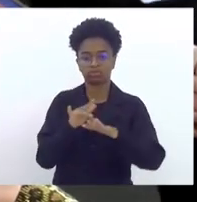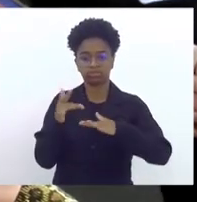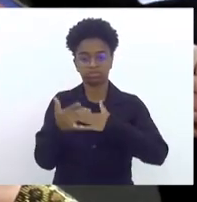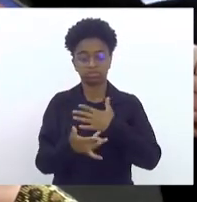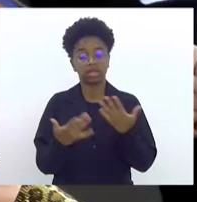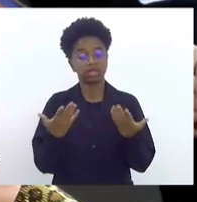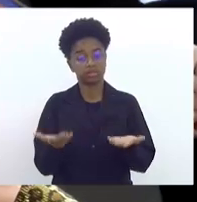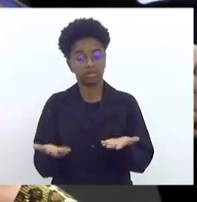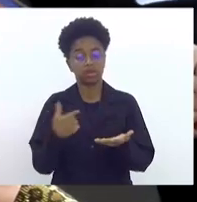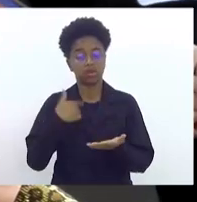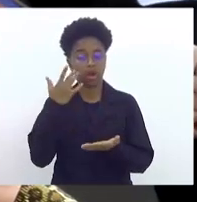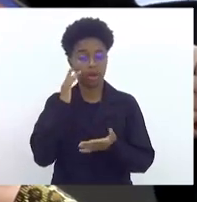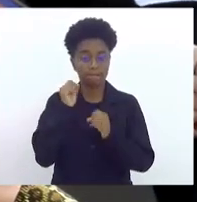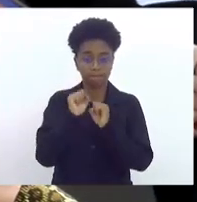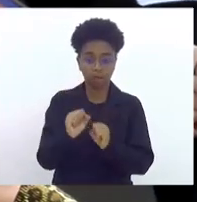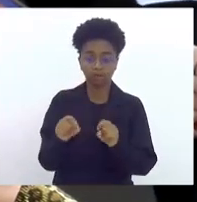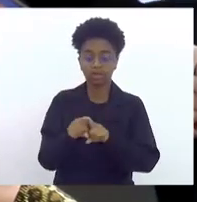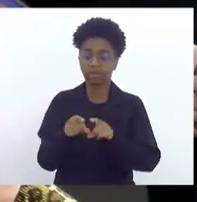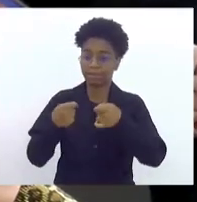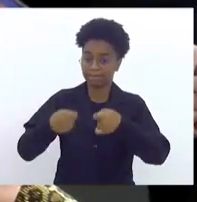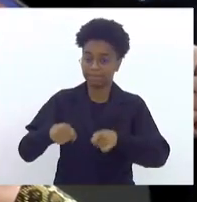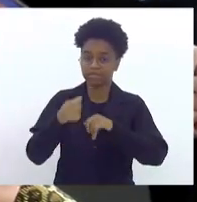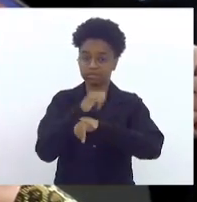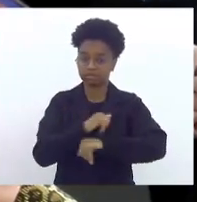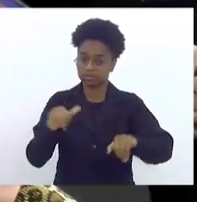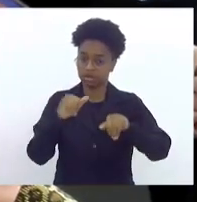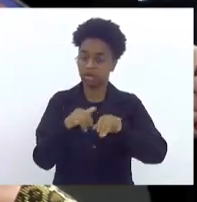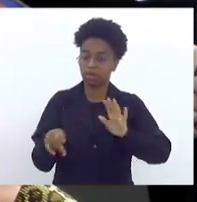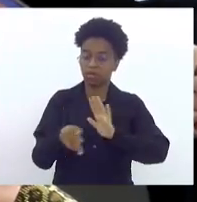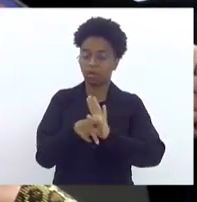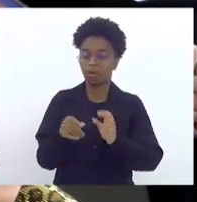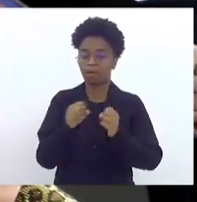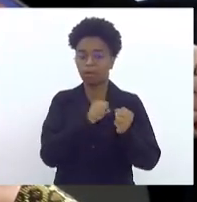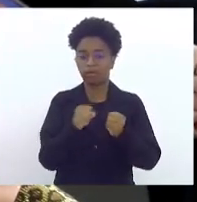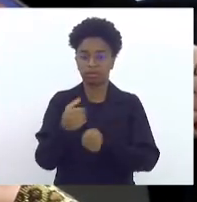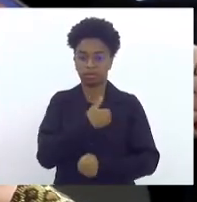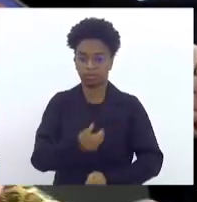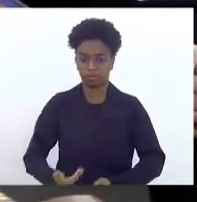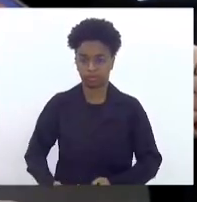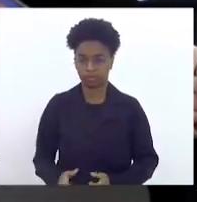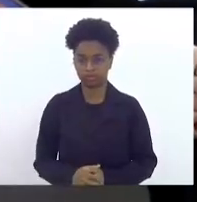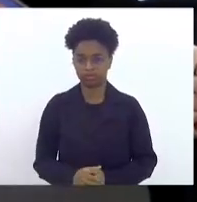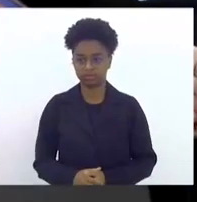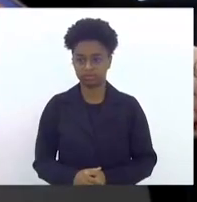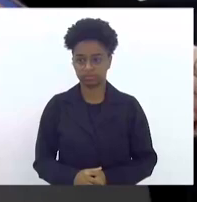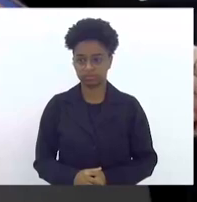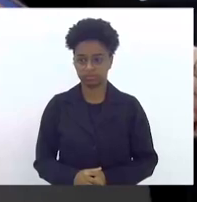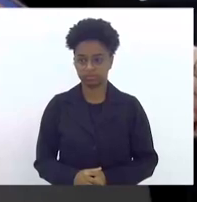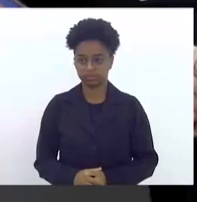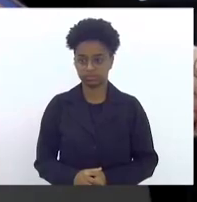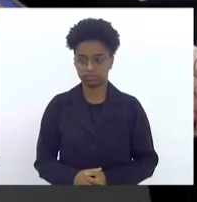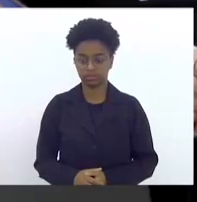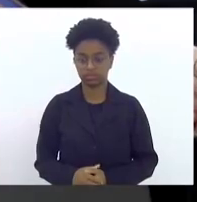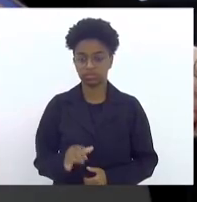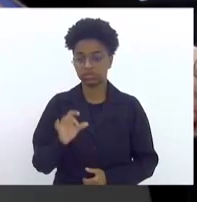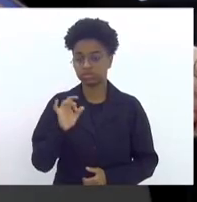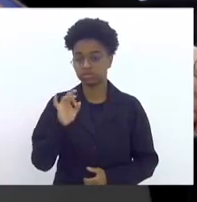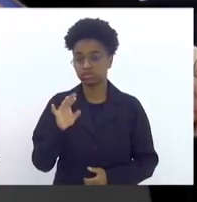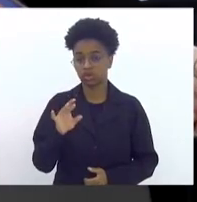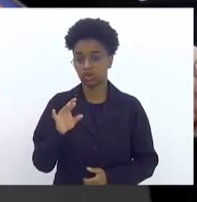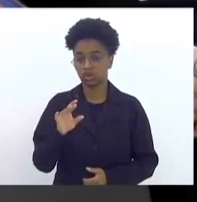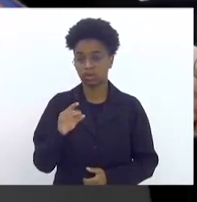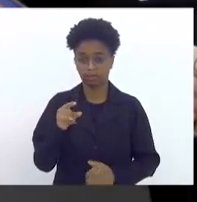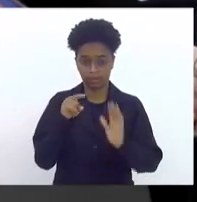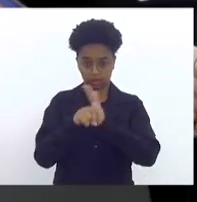geral eu acho que pode e deve ter propaganda do poder público nesse sentido e Doutora só reiterando